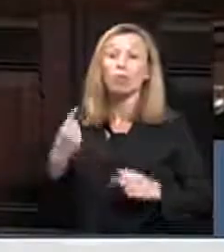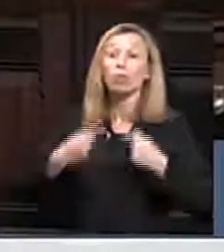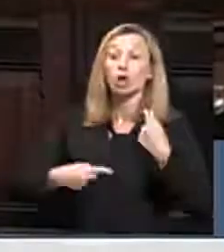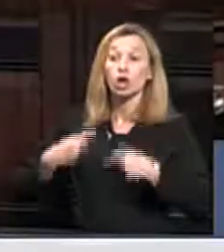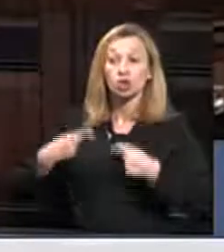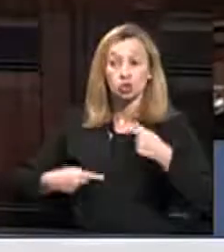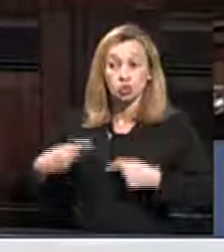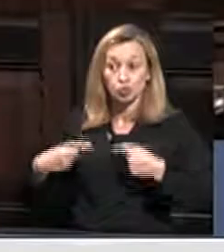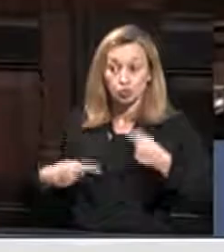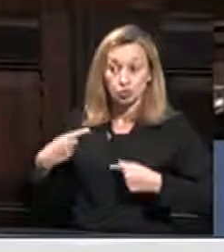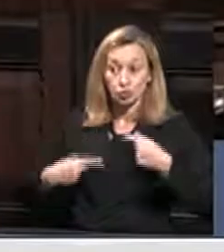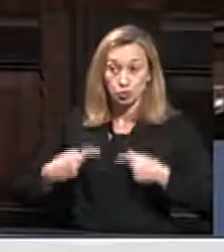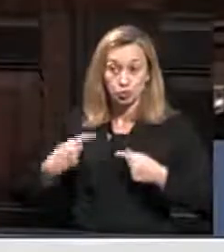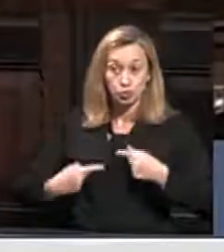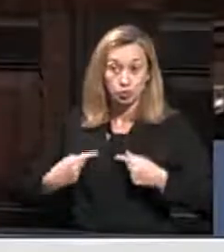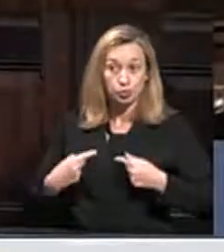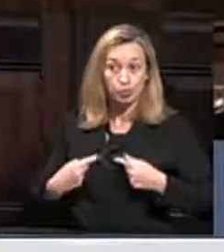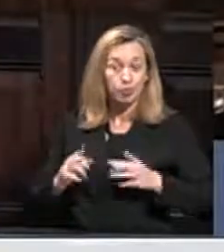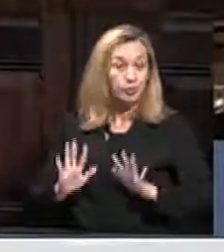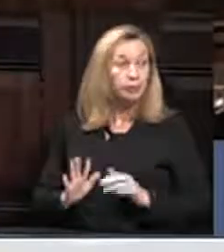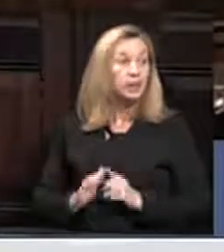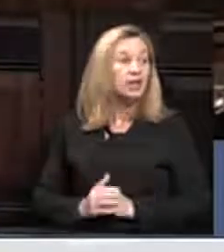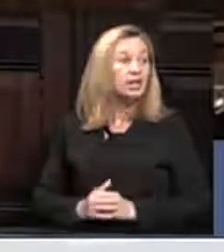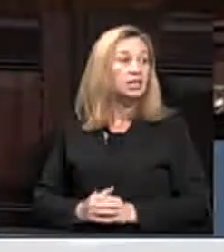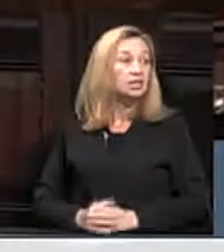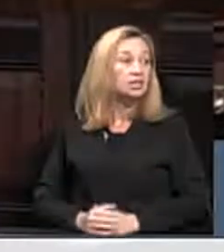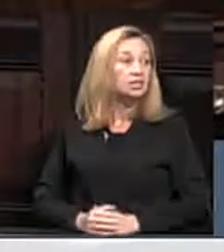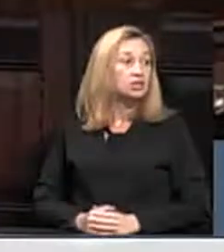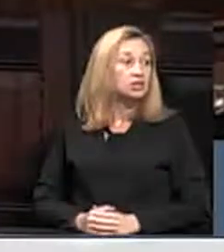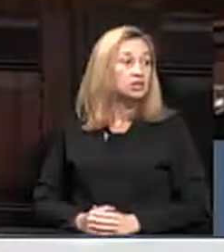político. Se nós vamos ser